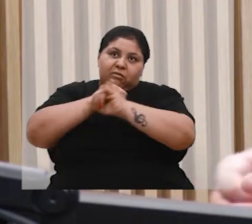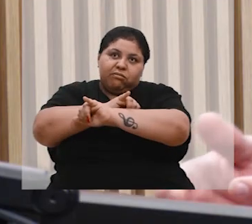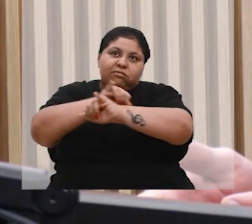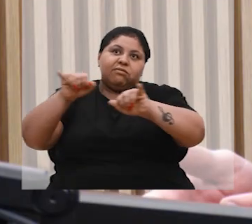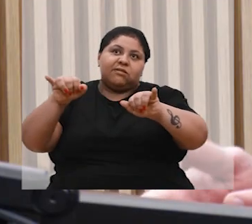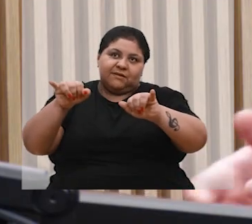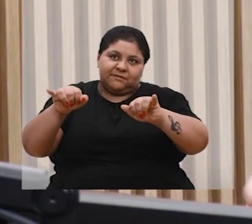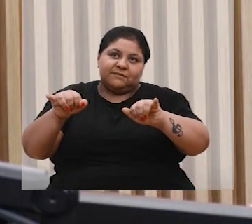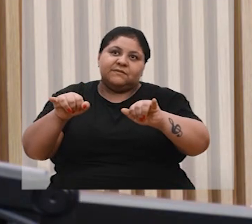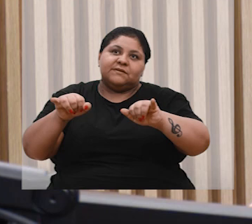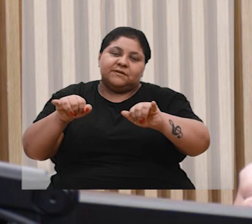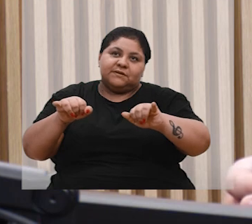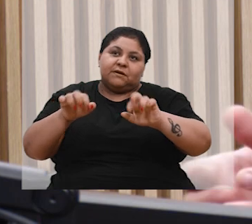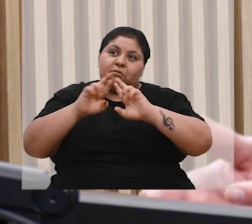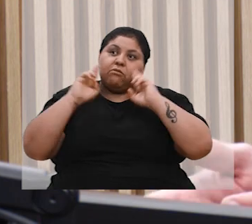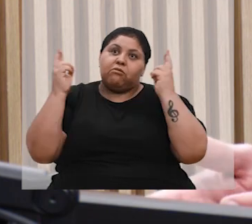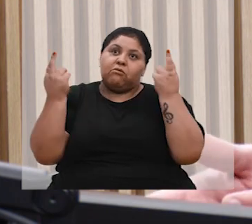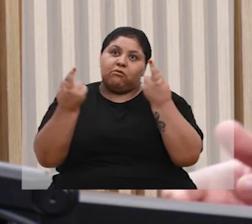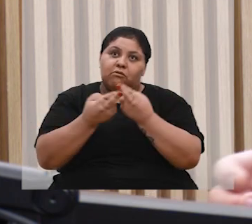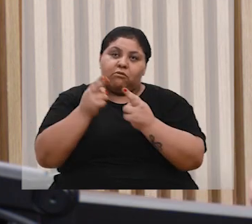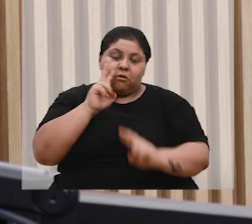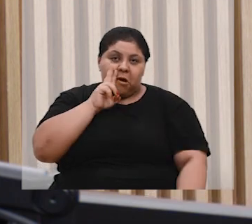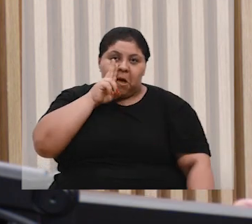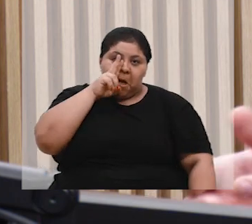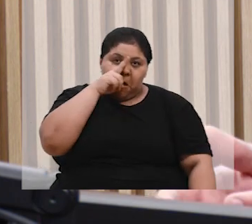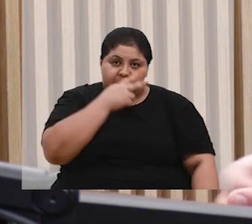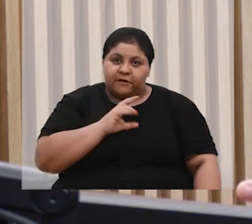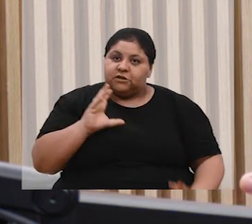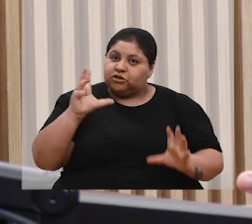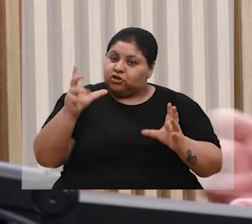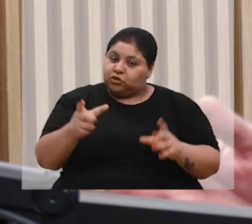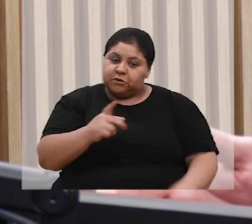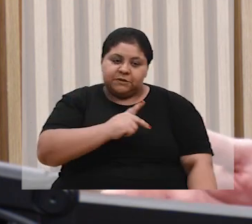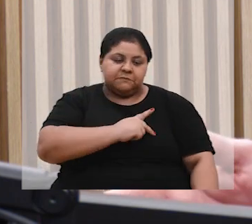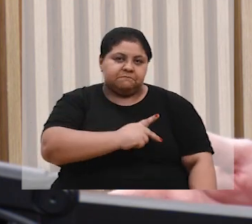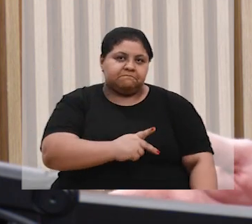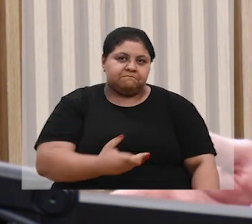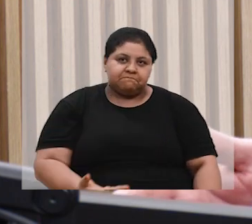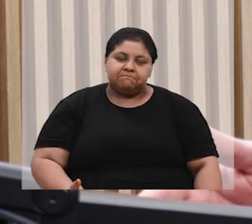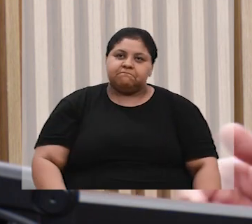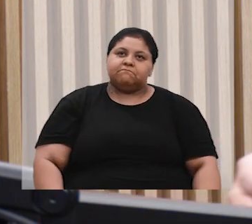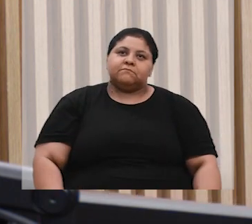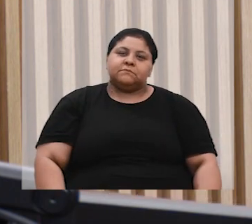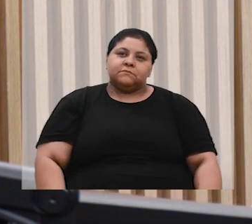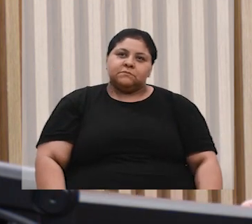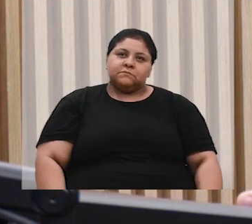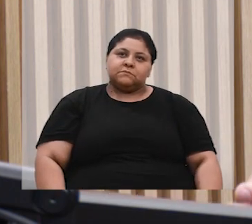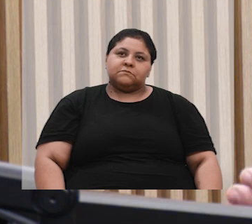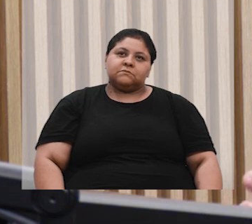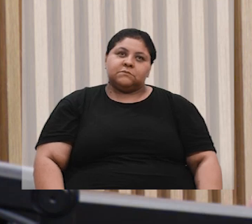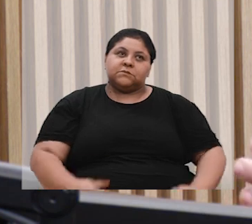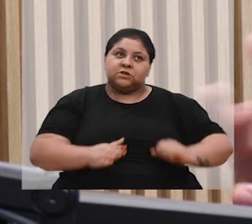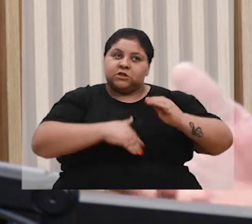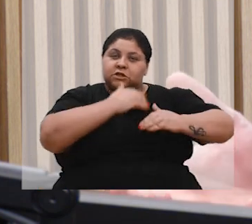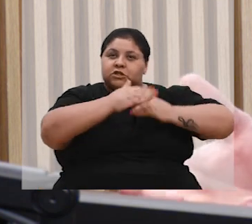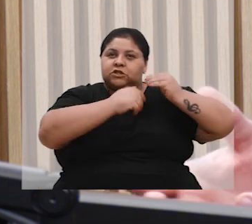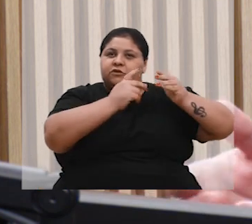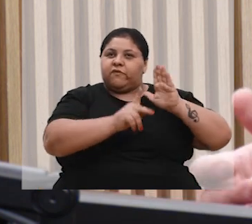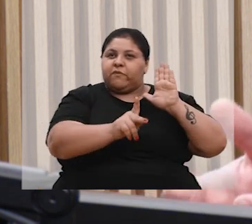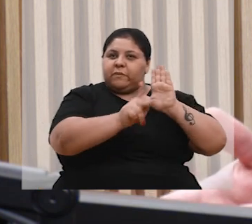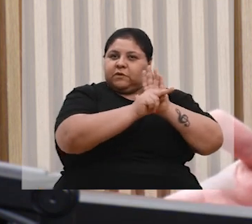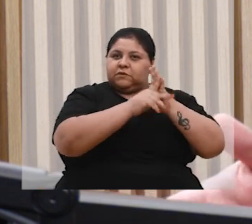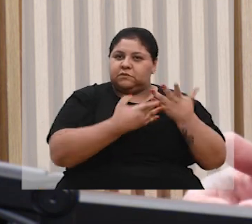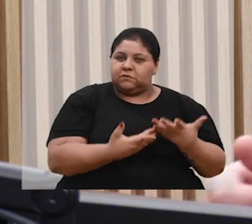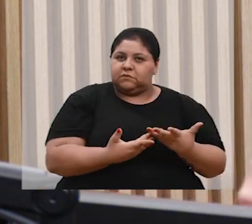que foram as campanhas que foram feitas para reunir os esforços de todas as presidências, para